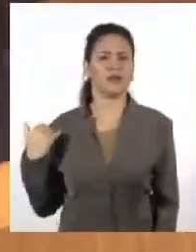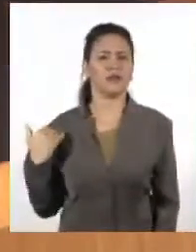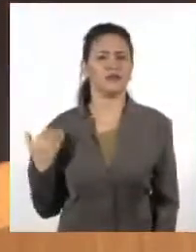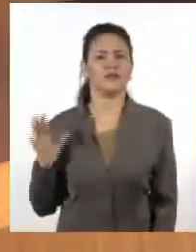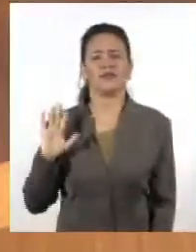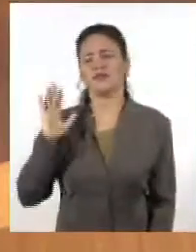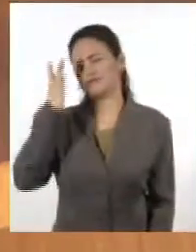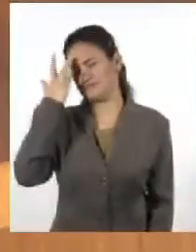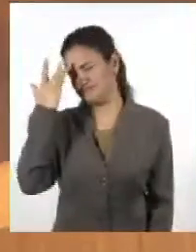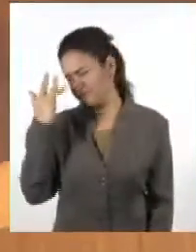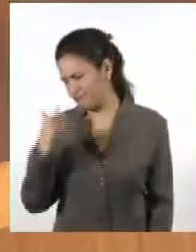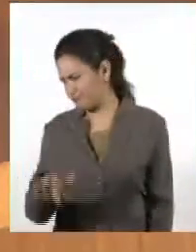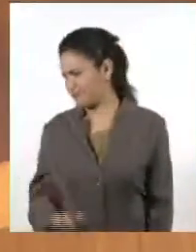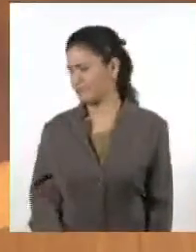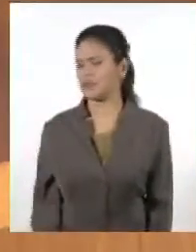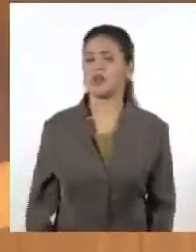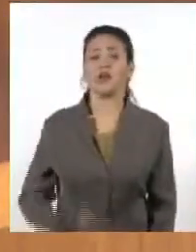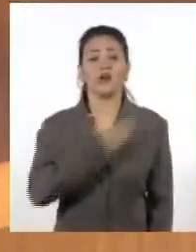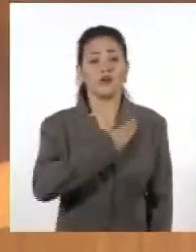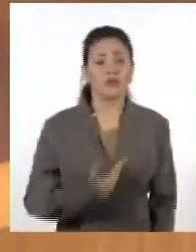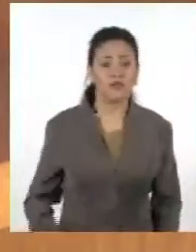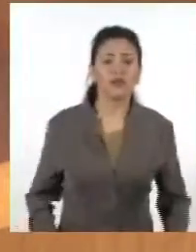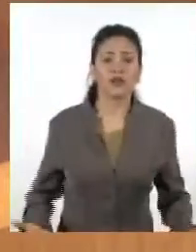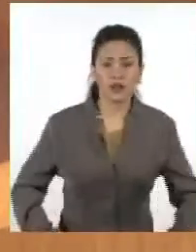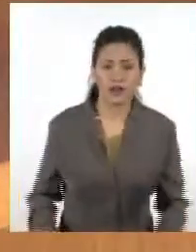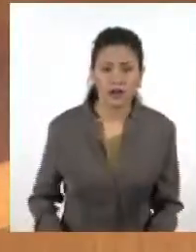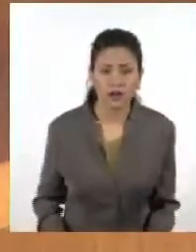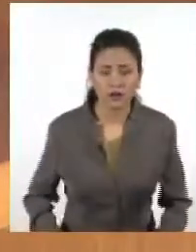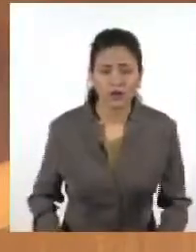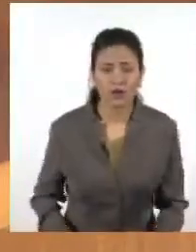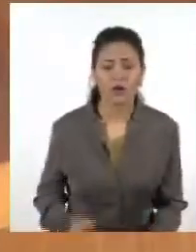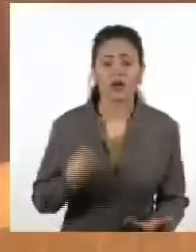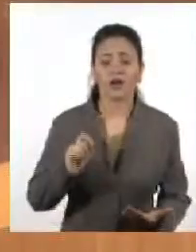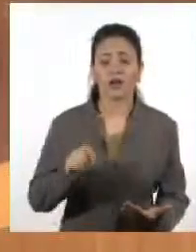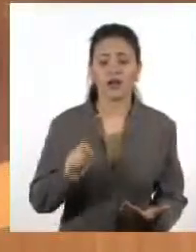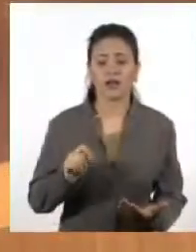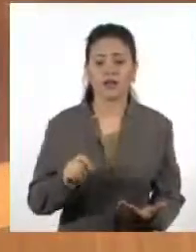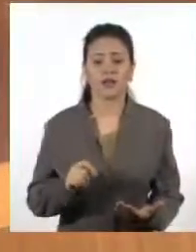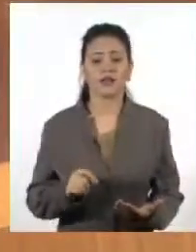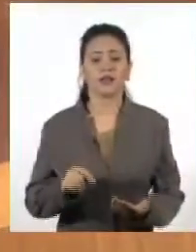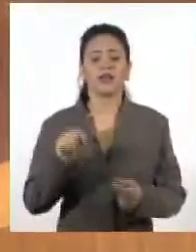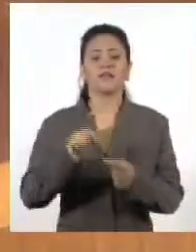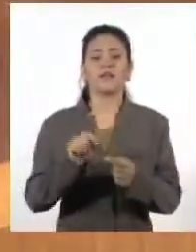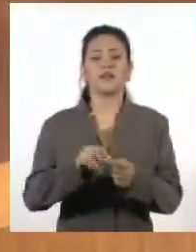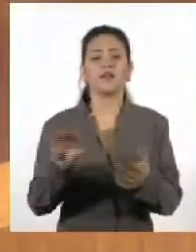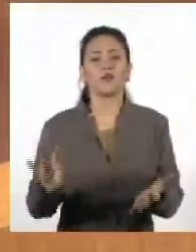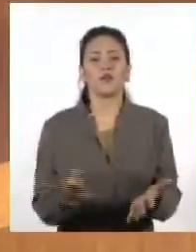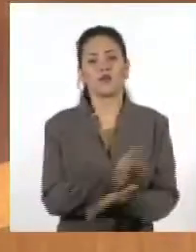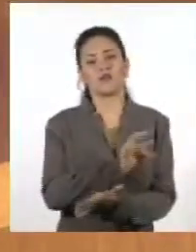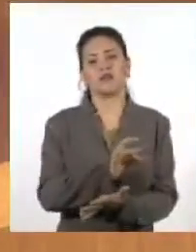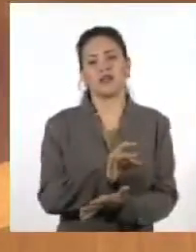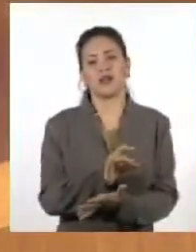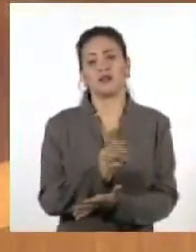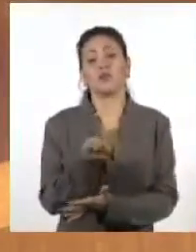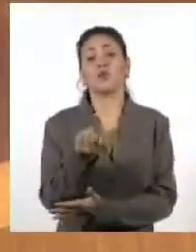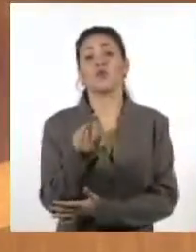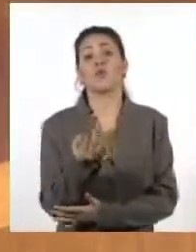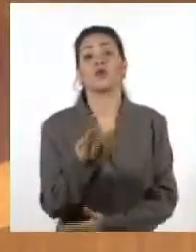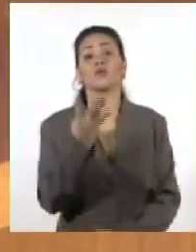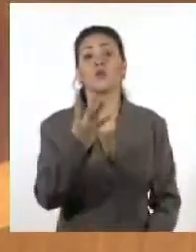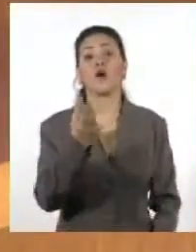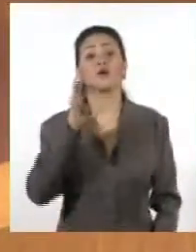o governo atual é que fez um contrato com uma empresa no valor de quatro milhões